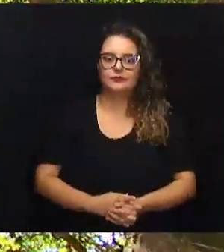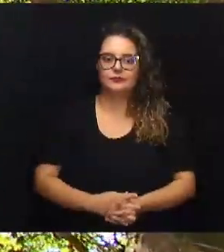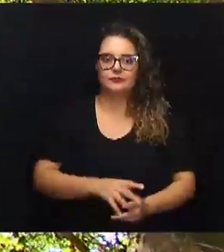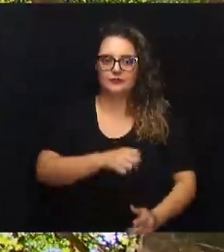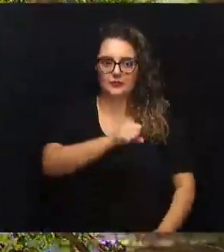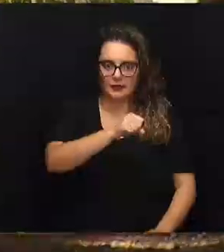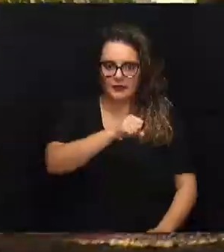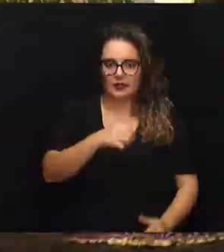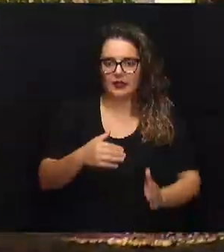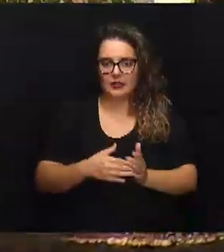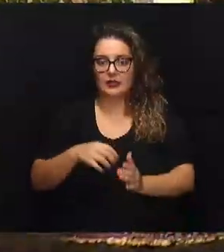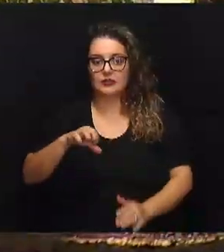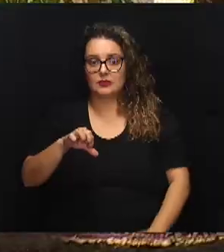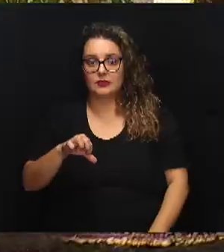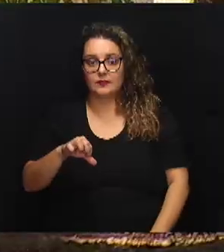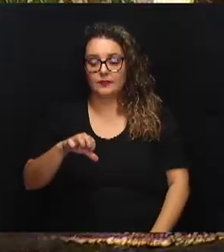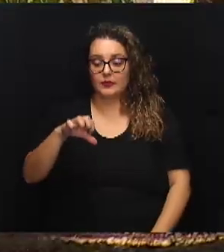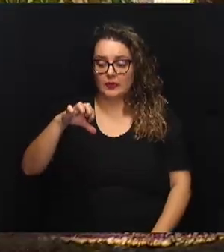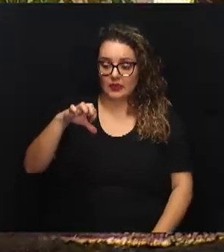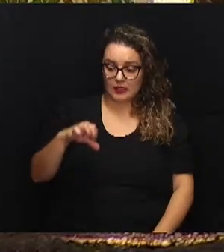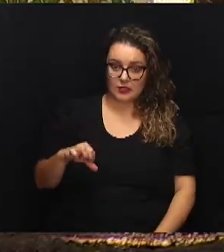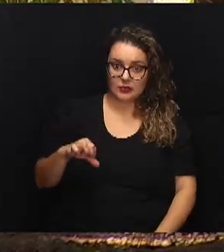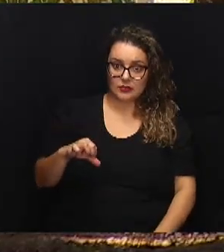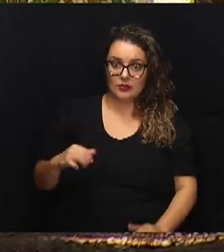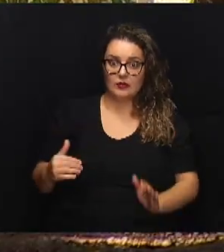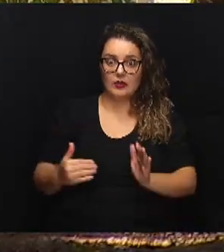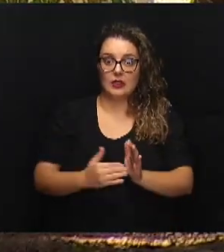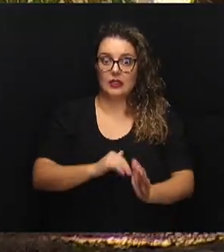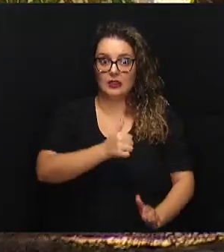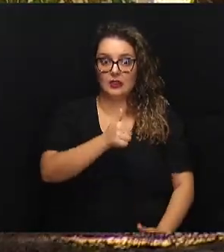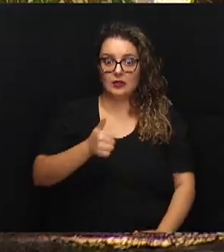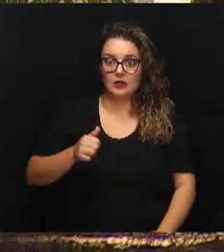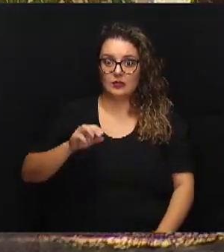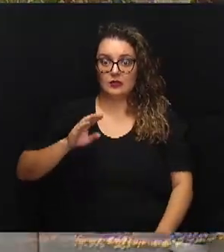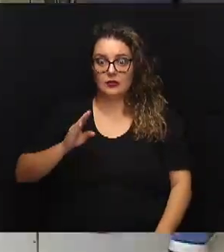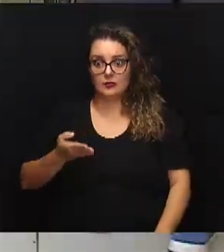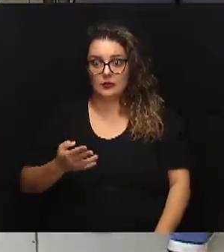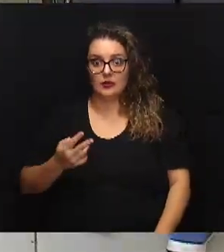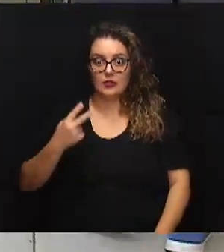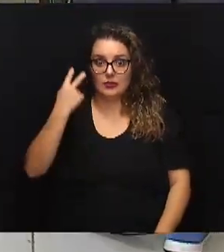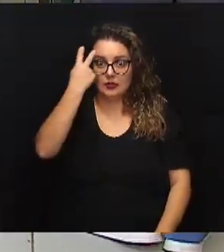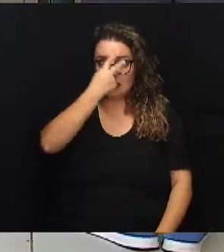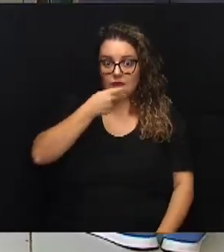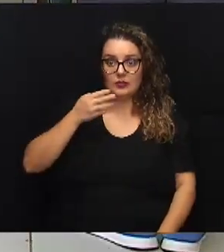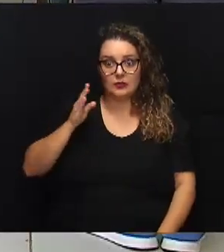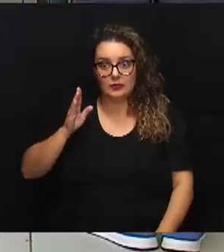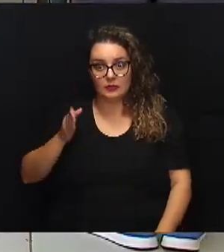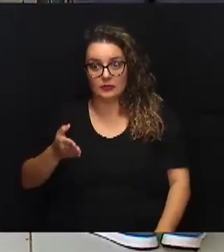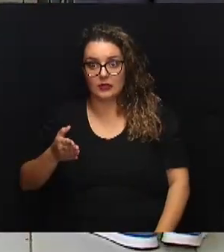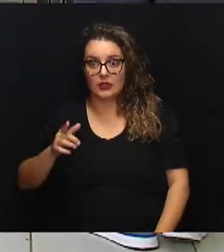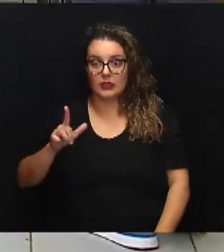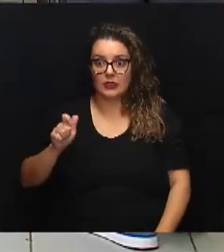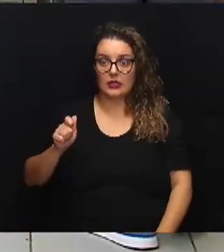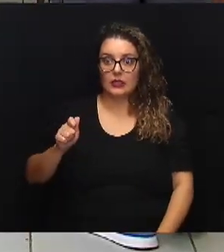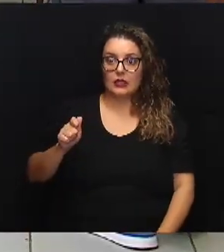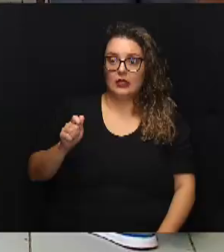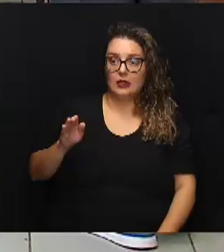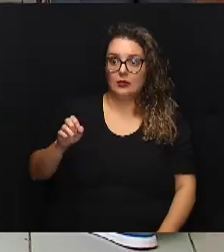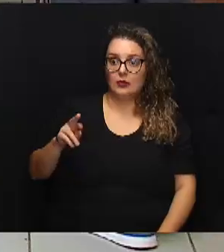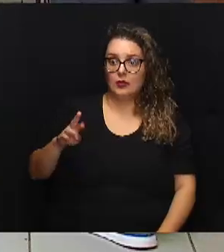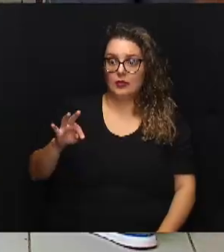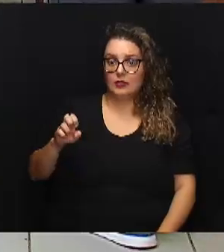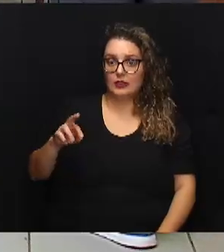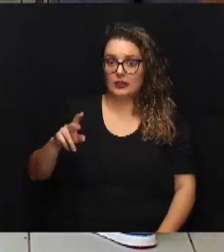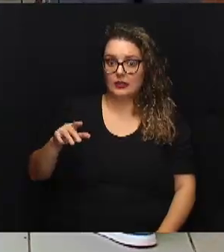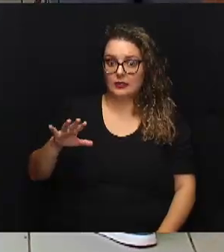9. Das 9 até às 11h30, 2h30 de laborterapia. É o que está